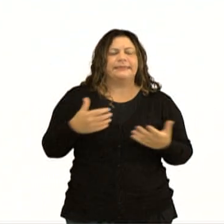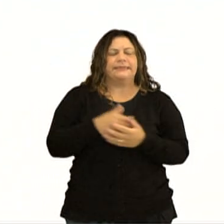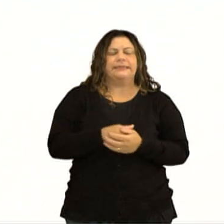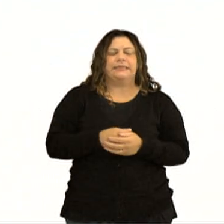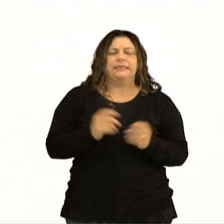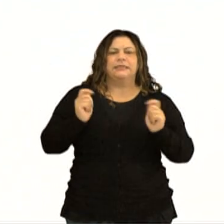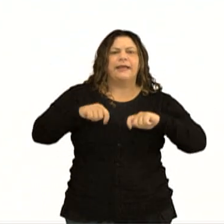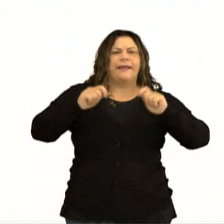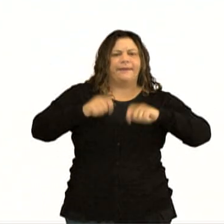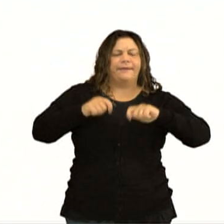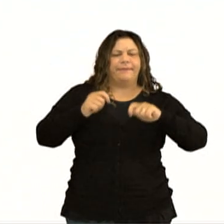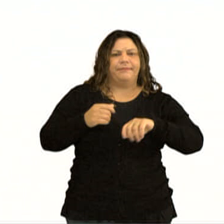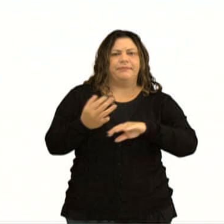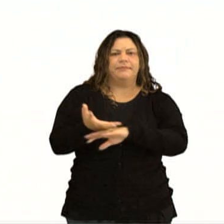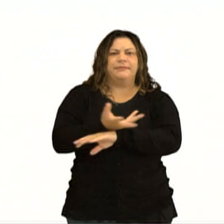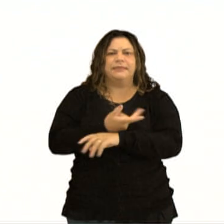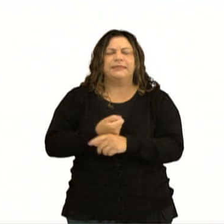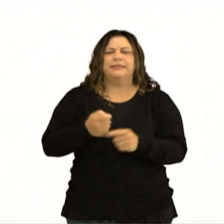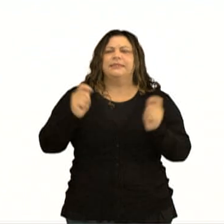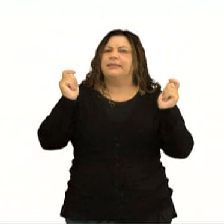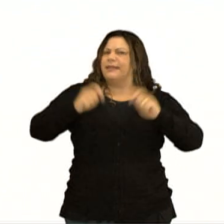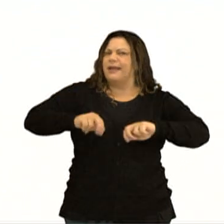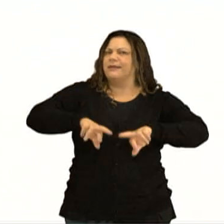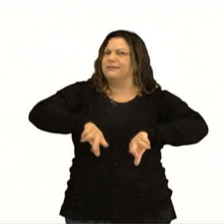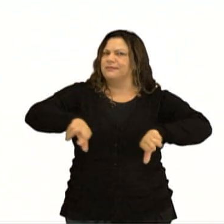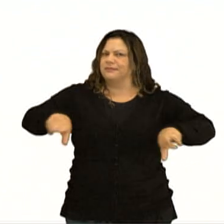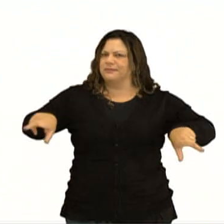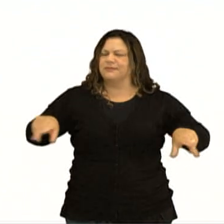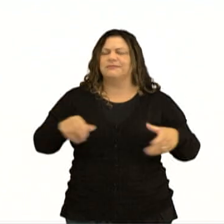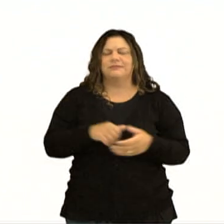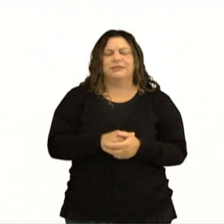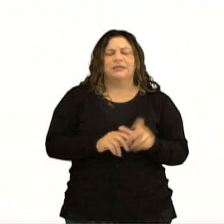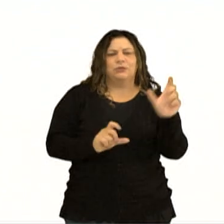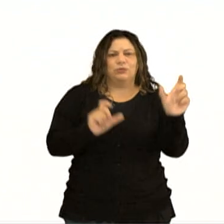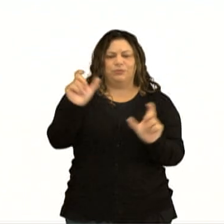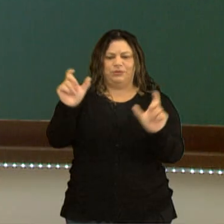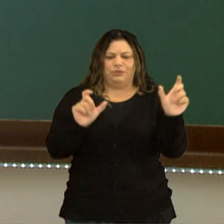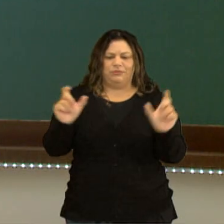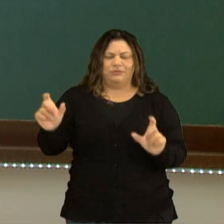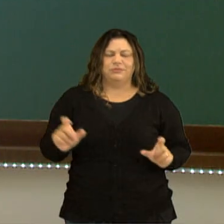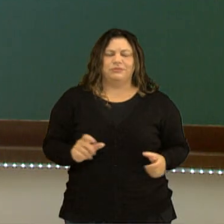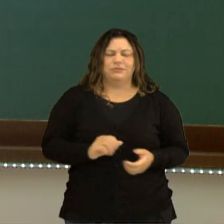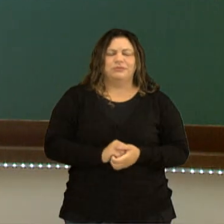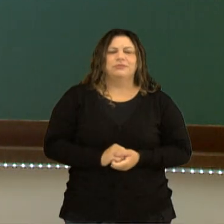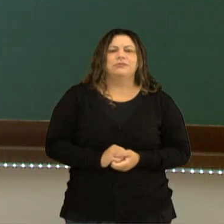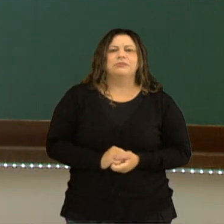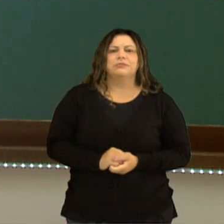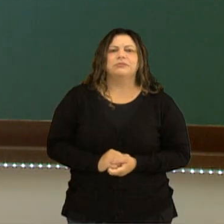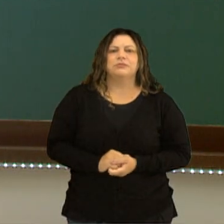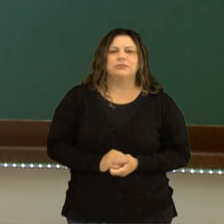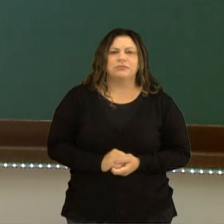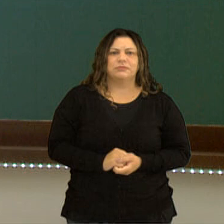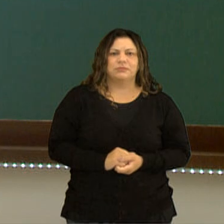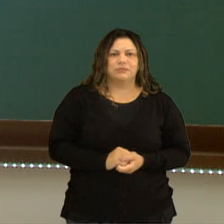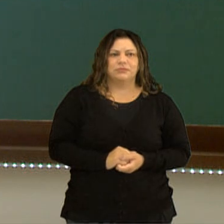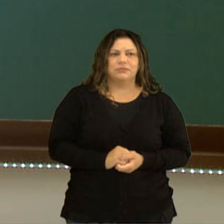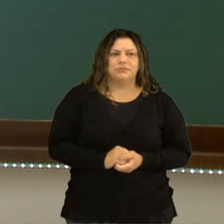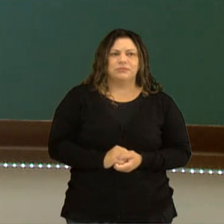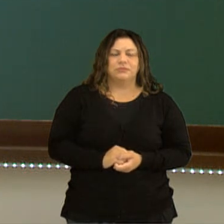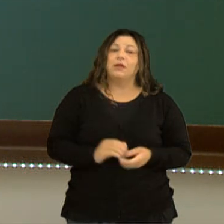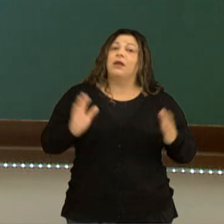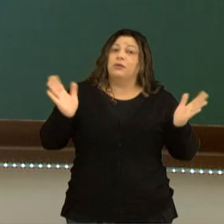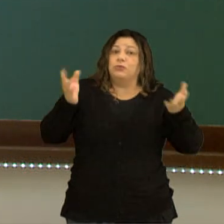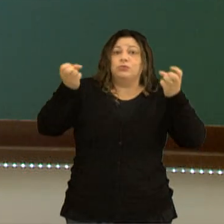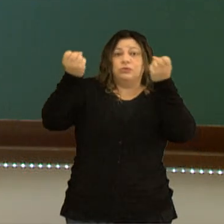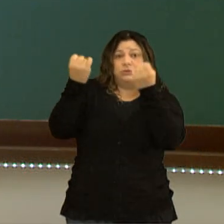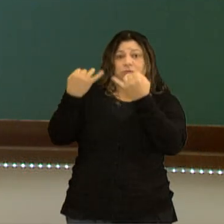habilidade em dominar as palavras, fica evidente quando ele utiliza as figuras de linguagem. E como já dissemos,